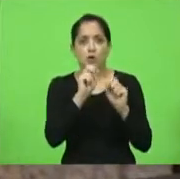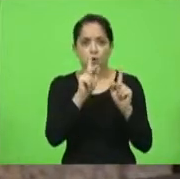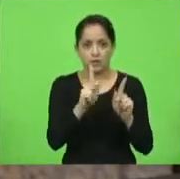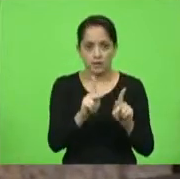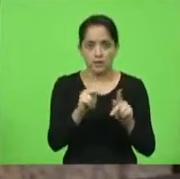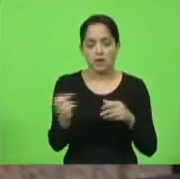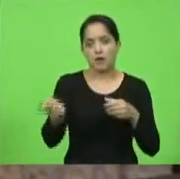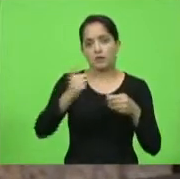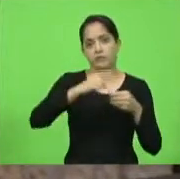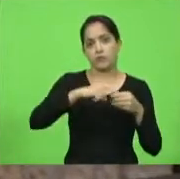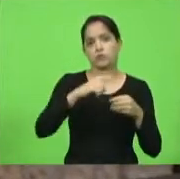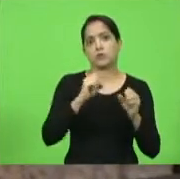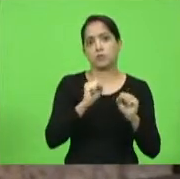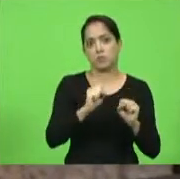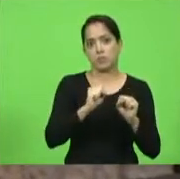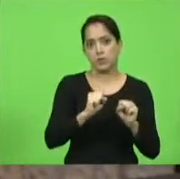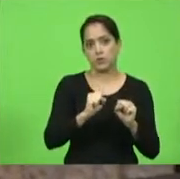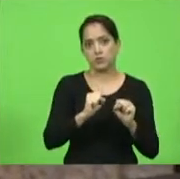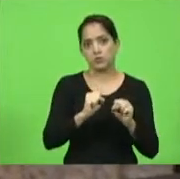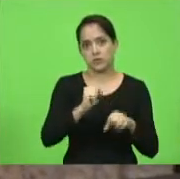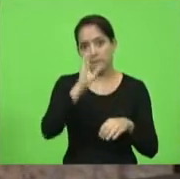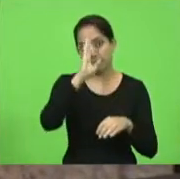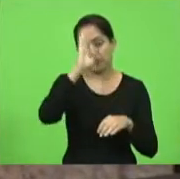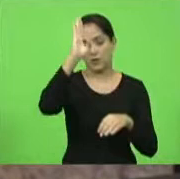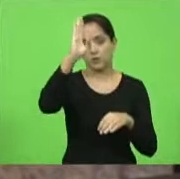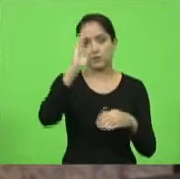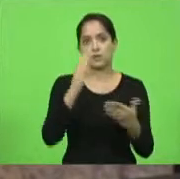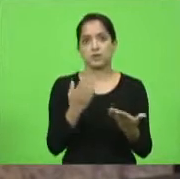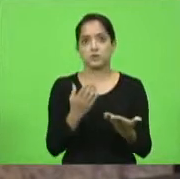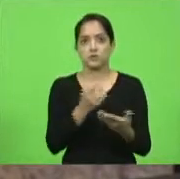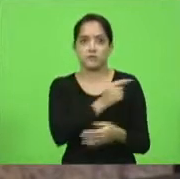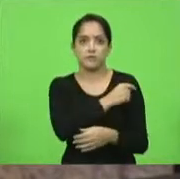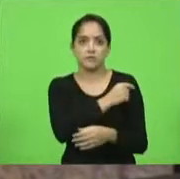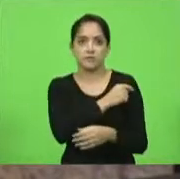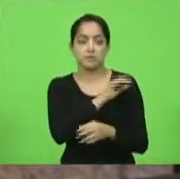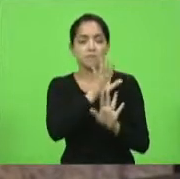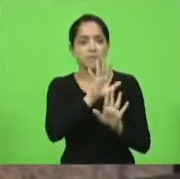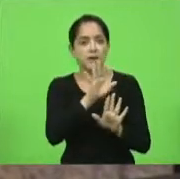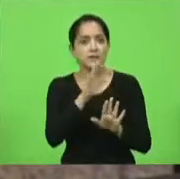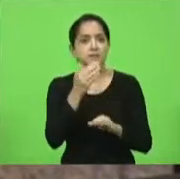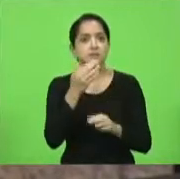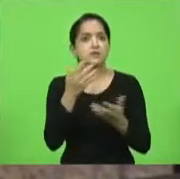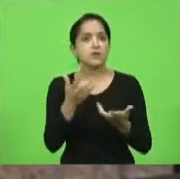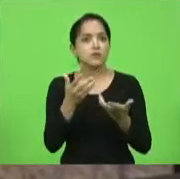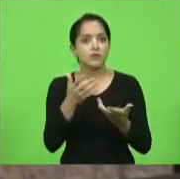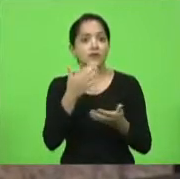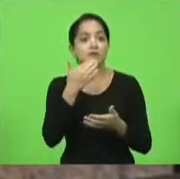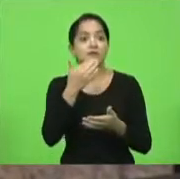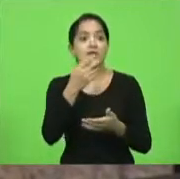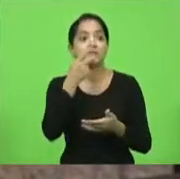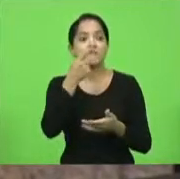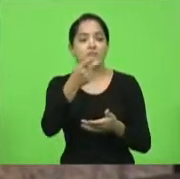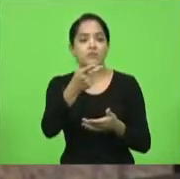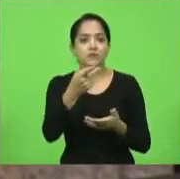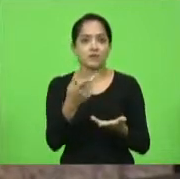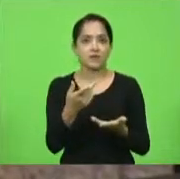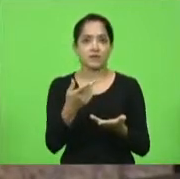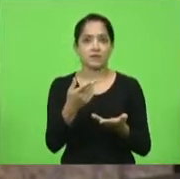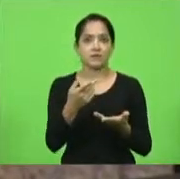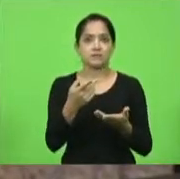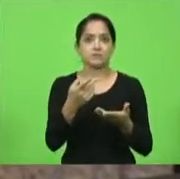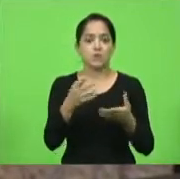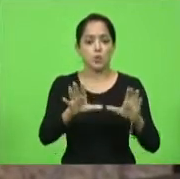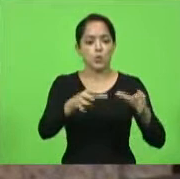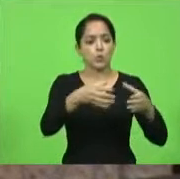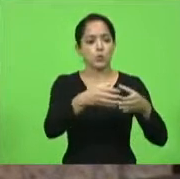prioritária. É mesmo? Então tá bom, então. Eu quero que eles me digam quem que eu tiro do grupo de prioridade